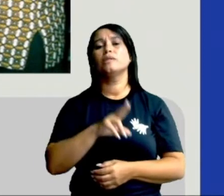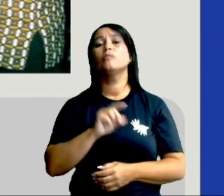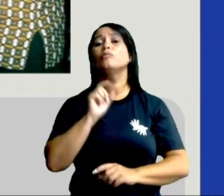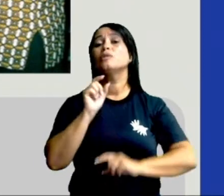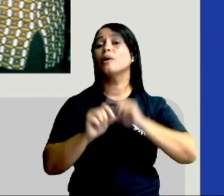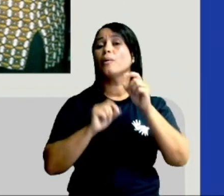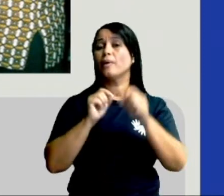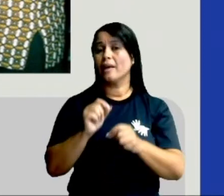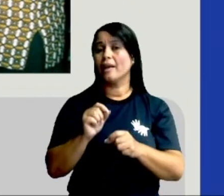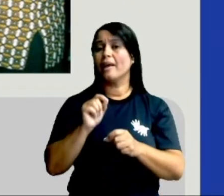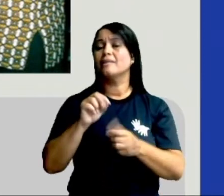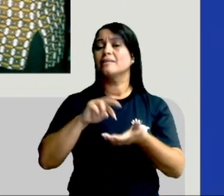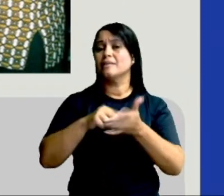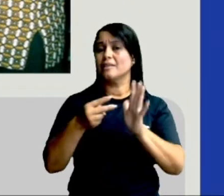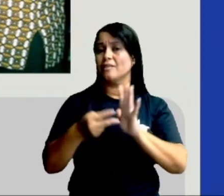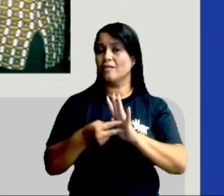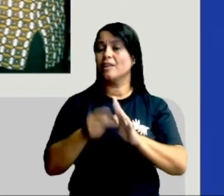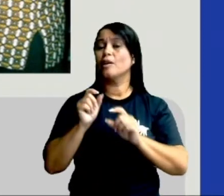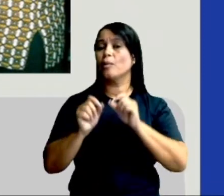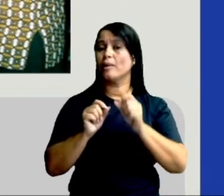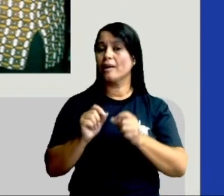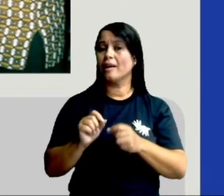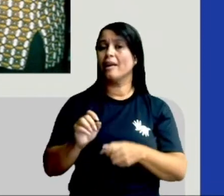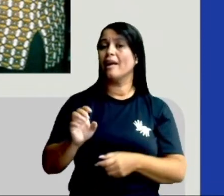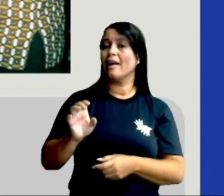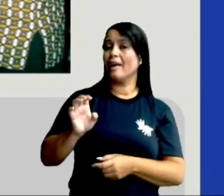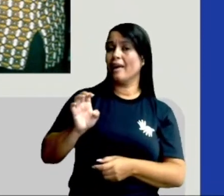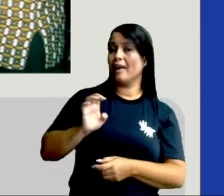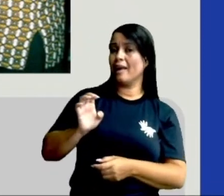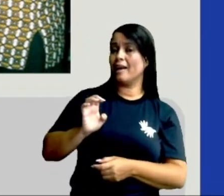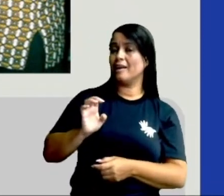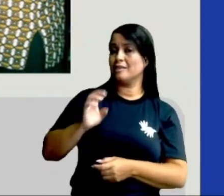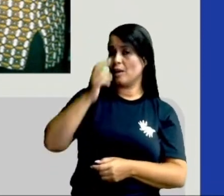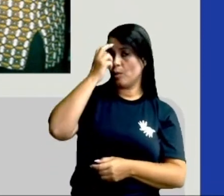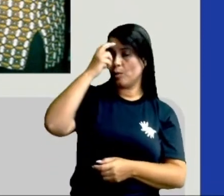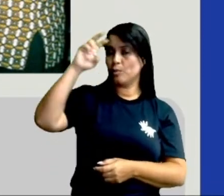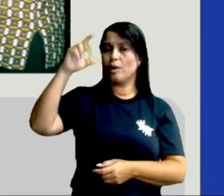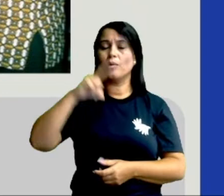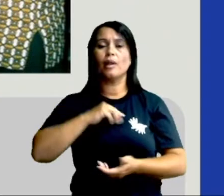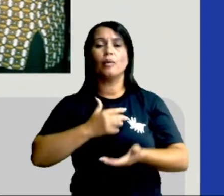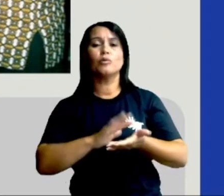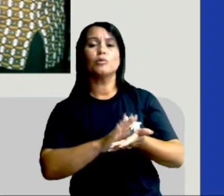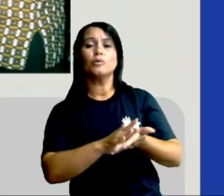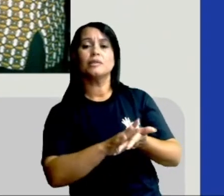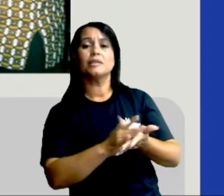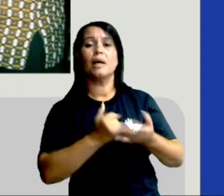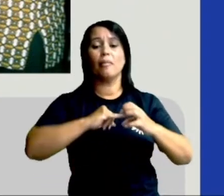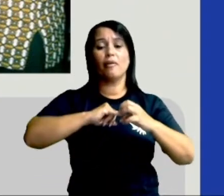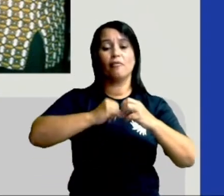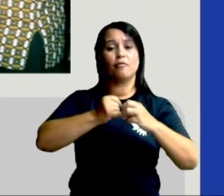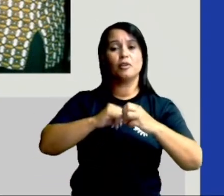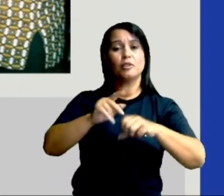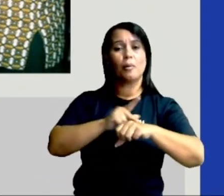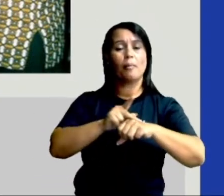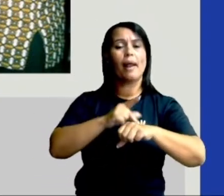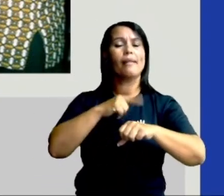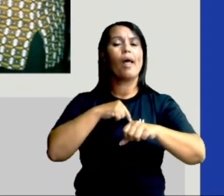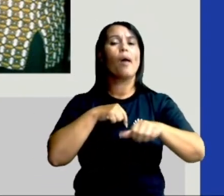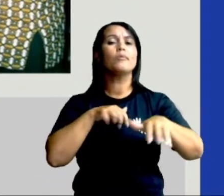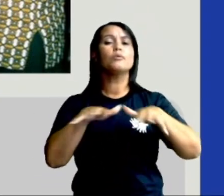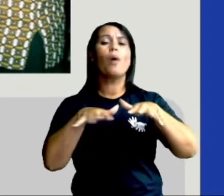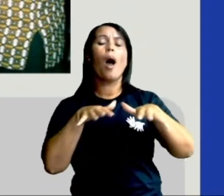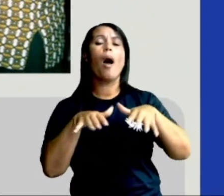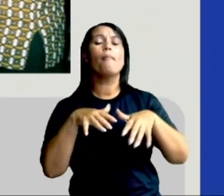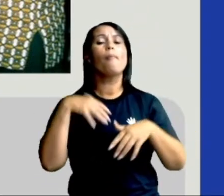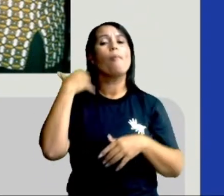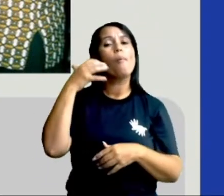chama de herança cultural. A gente tem o samba, tem a feijoada, tem a música black,